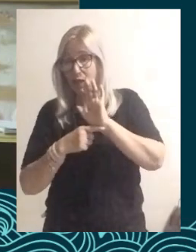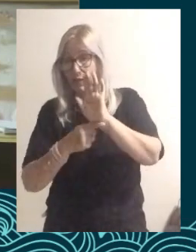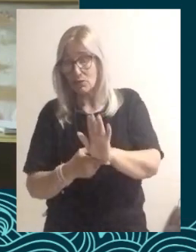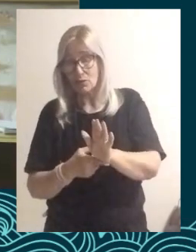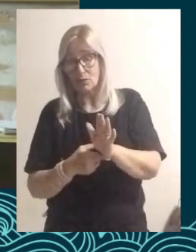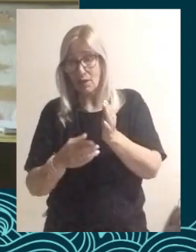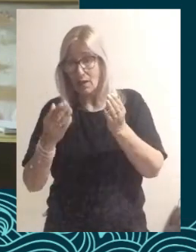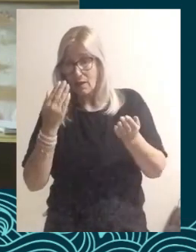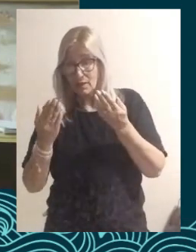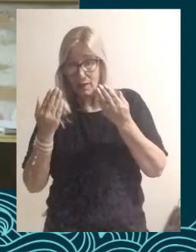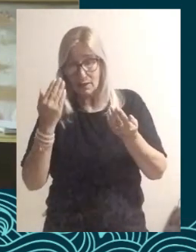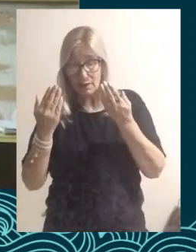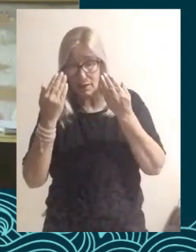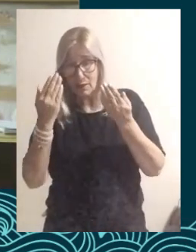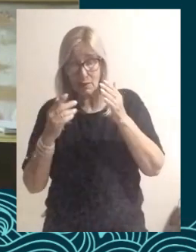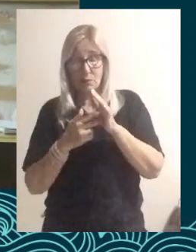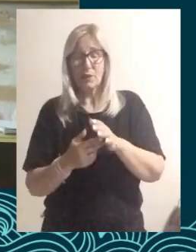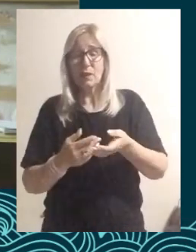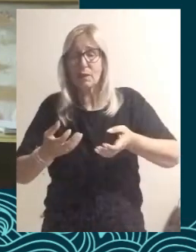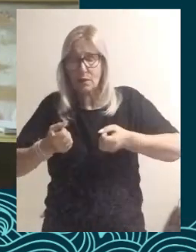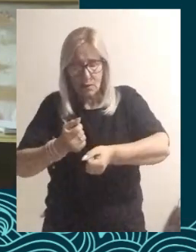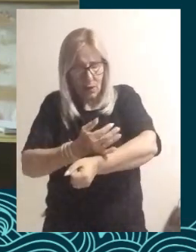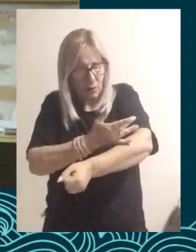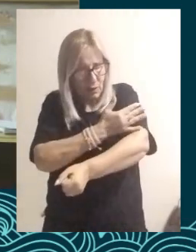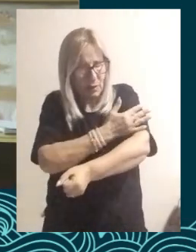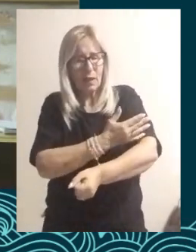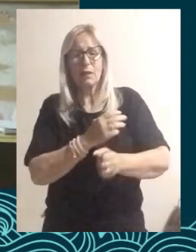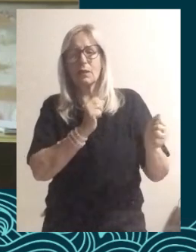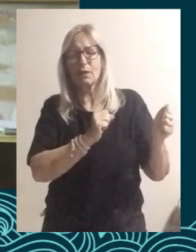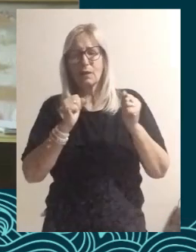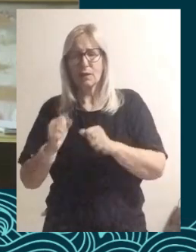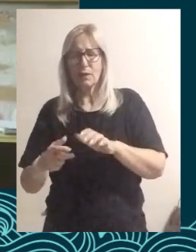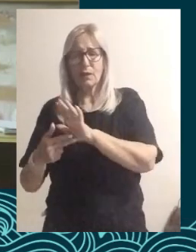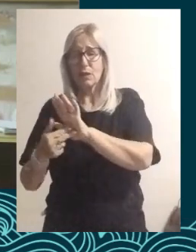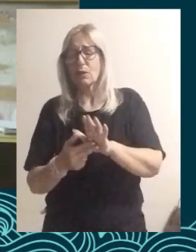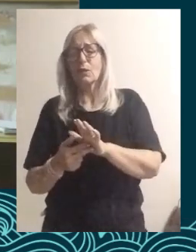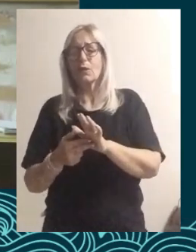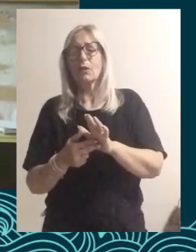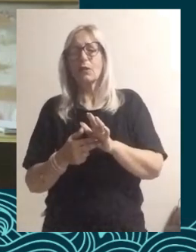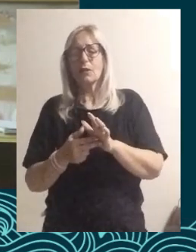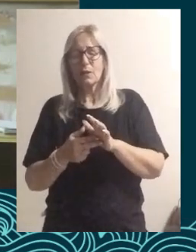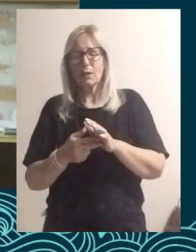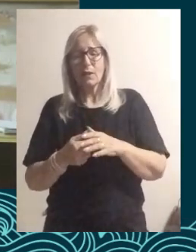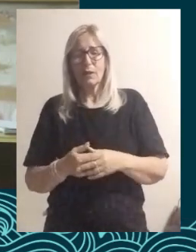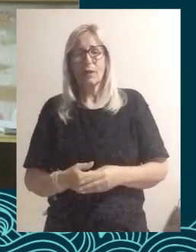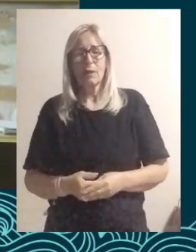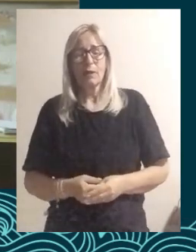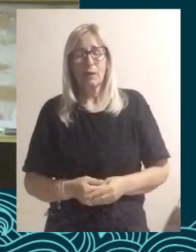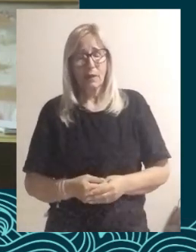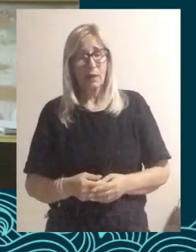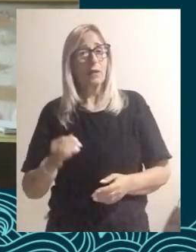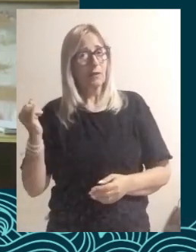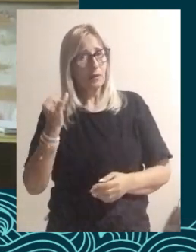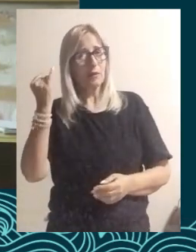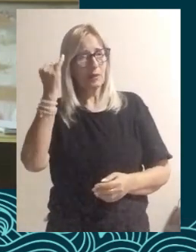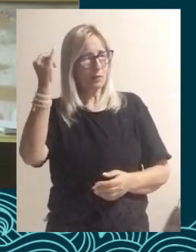escrita como uma ferramenta, terapêutica, né? Trazendo as emoções, trazendo a possibilidade de você entrar em contato